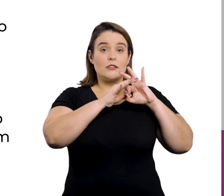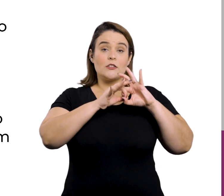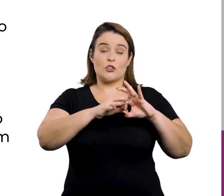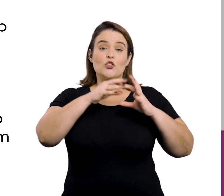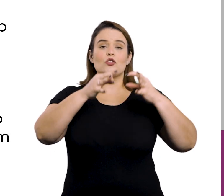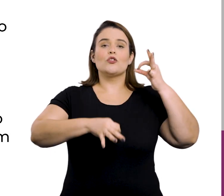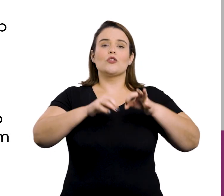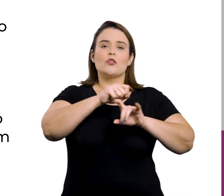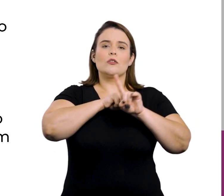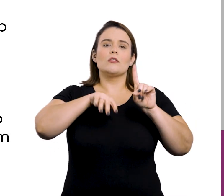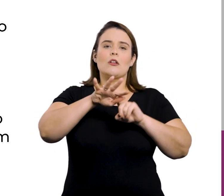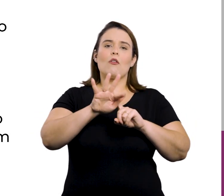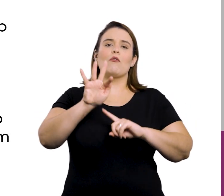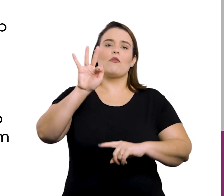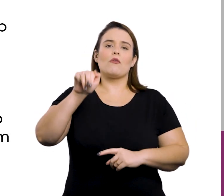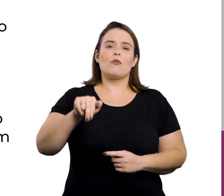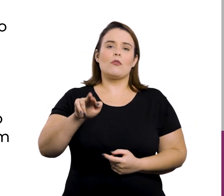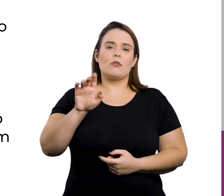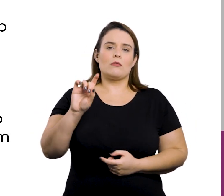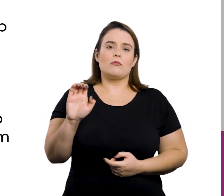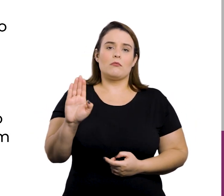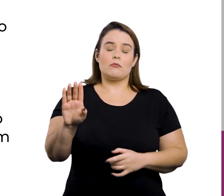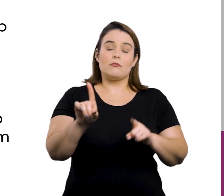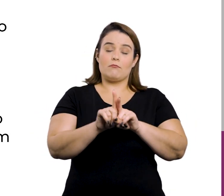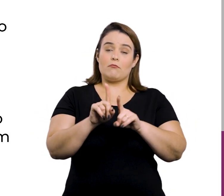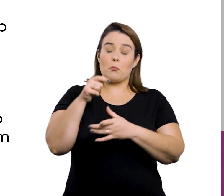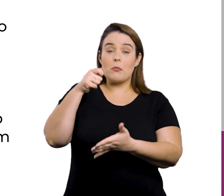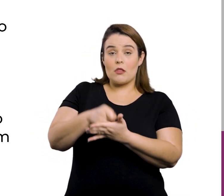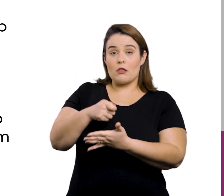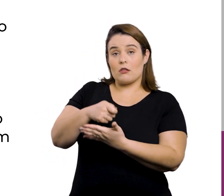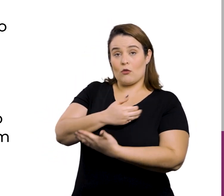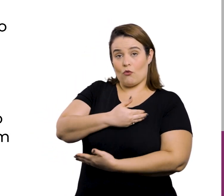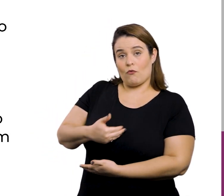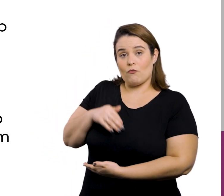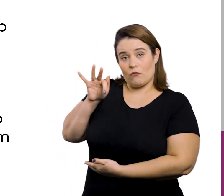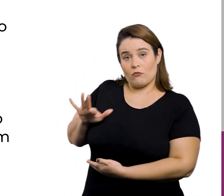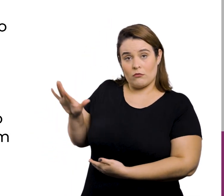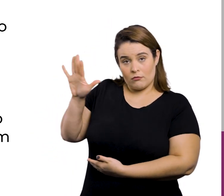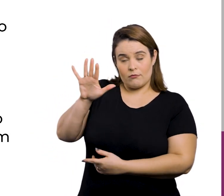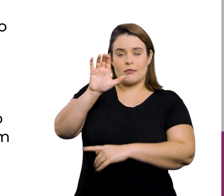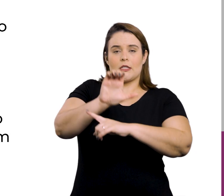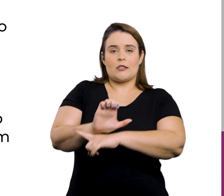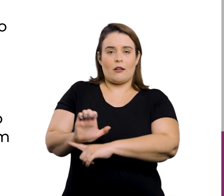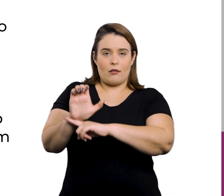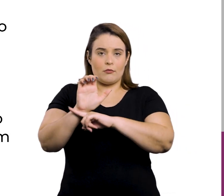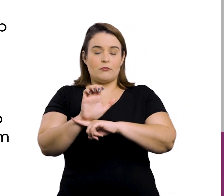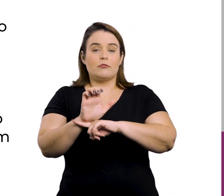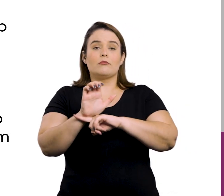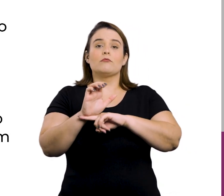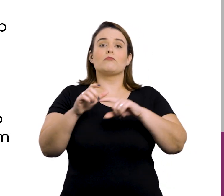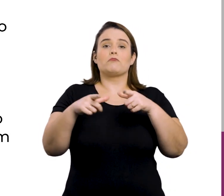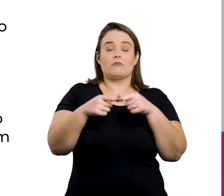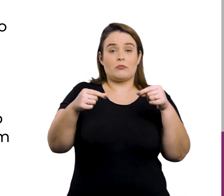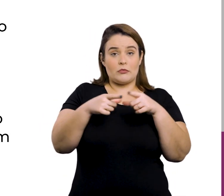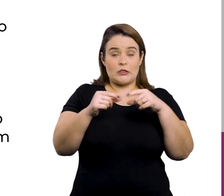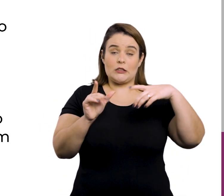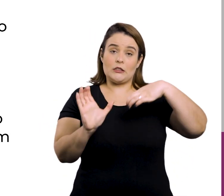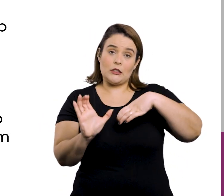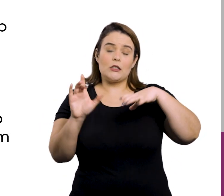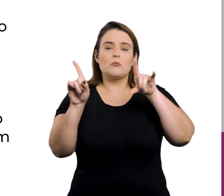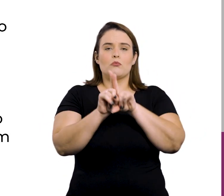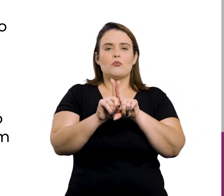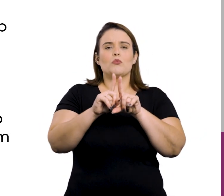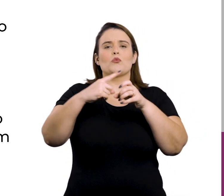justiça social do Fundeb e induzir mais fortemente o dever da União, dos Estados, do Distrito Federal e dos